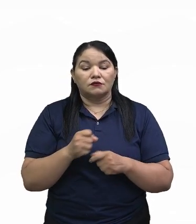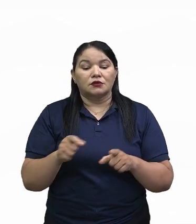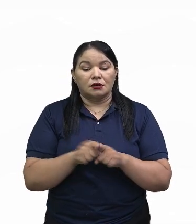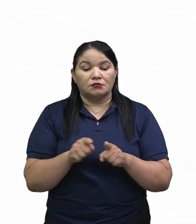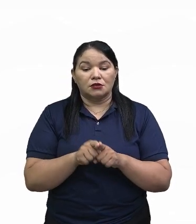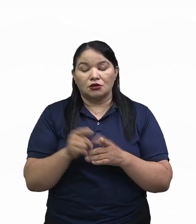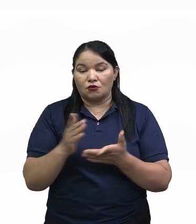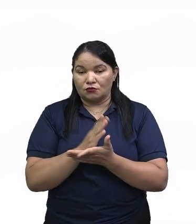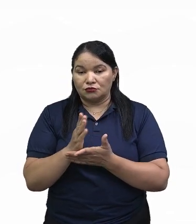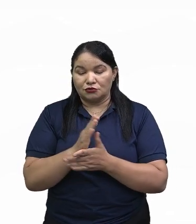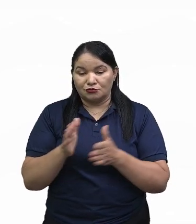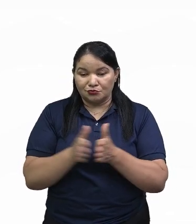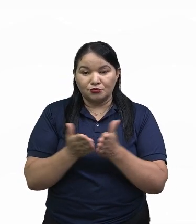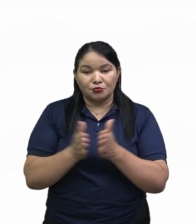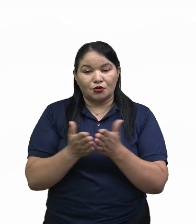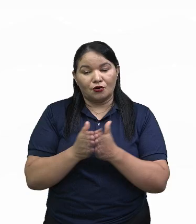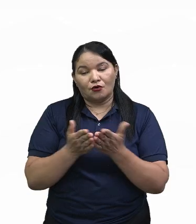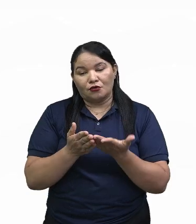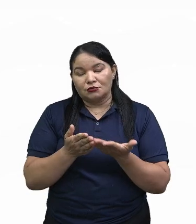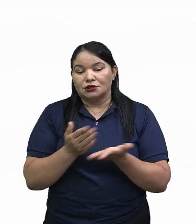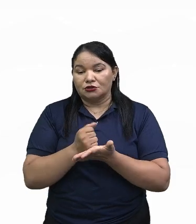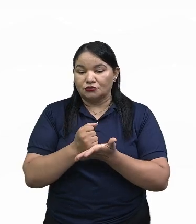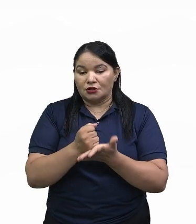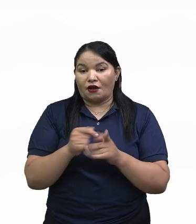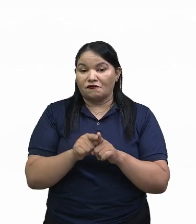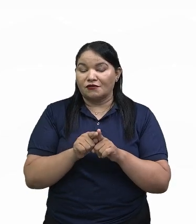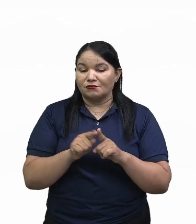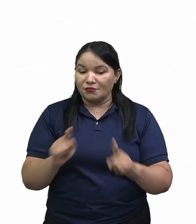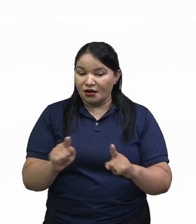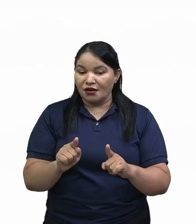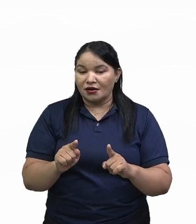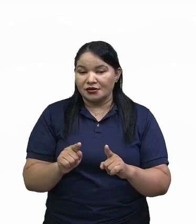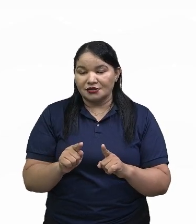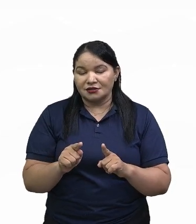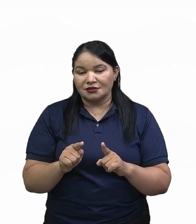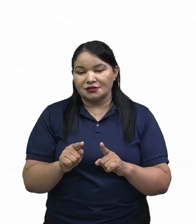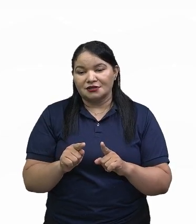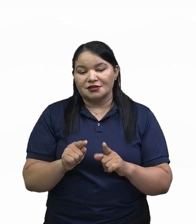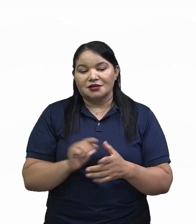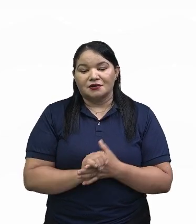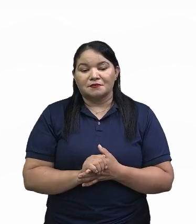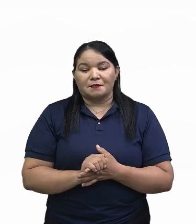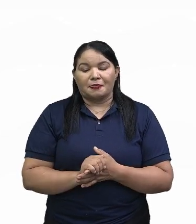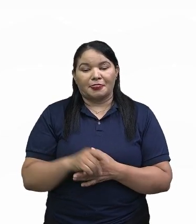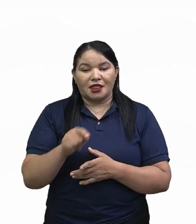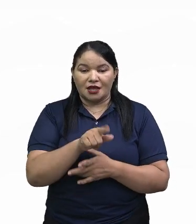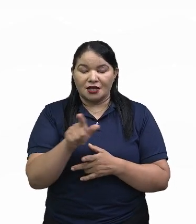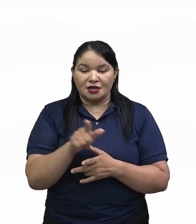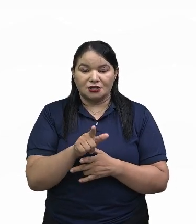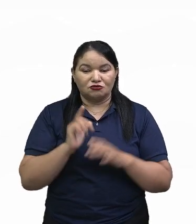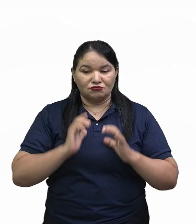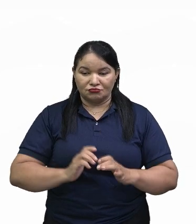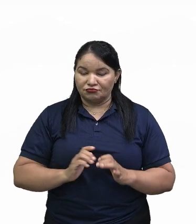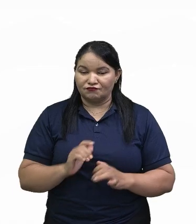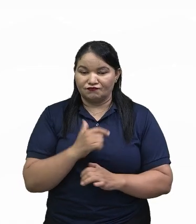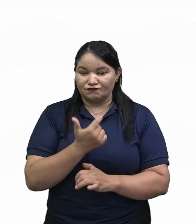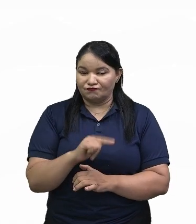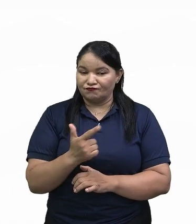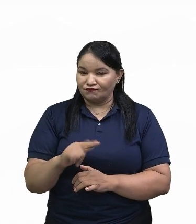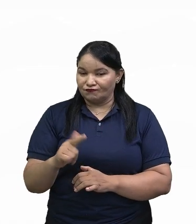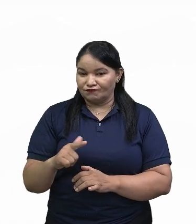ali as pessoas mais empobrecidas. Mas isso não tirou o caráter, né,